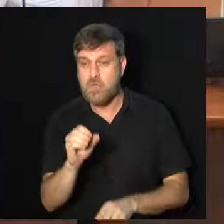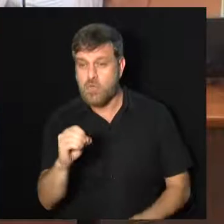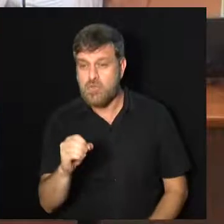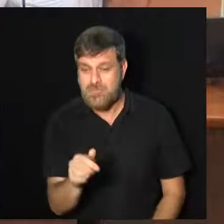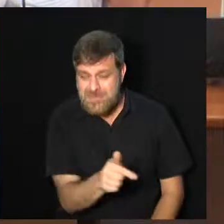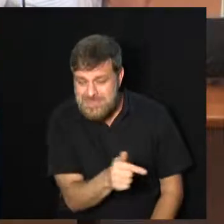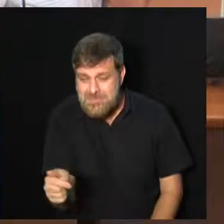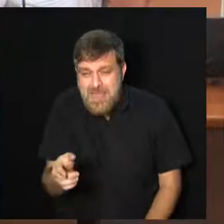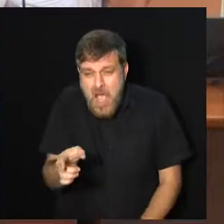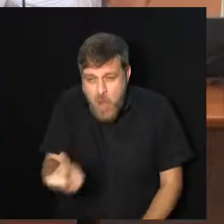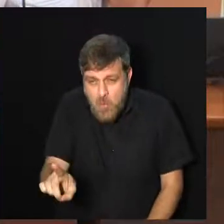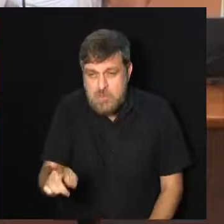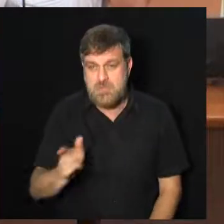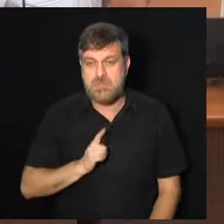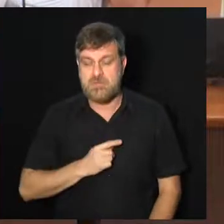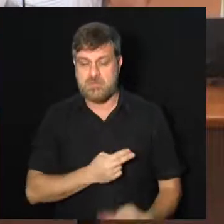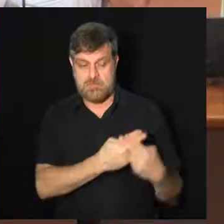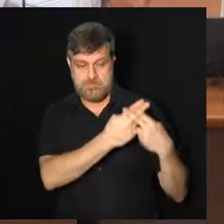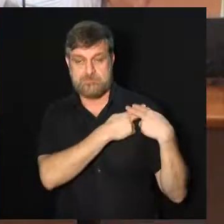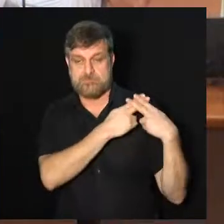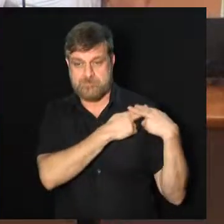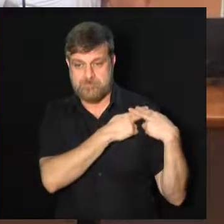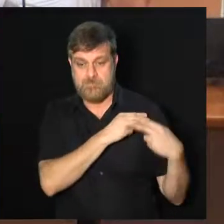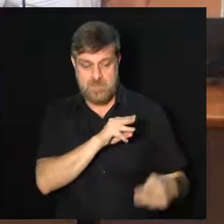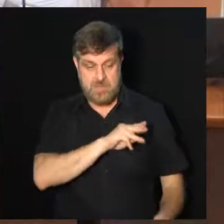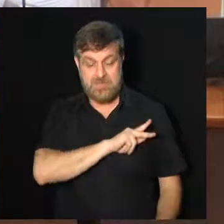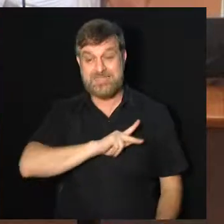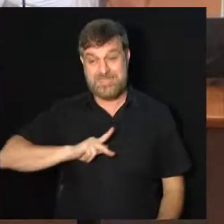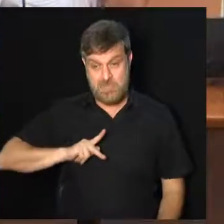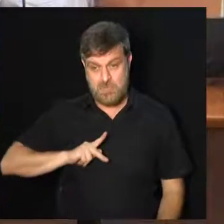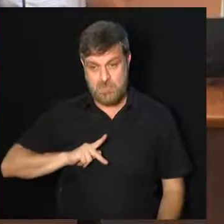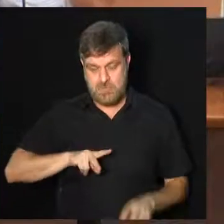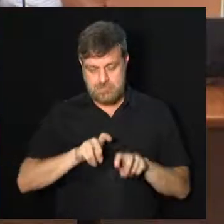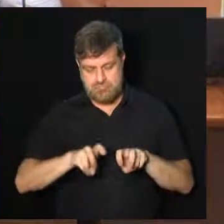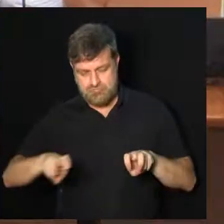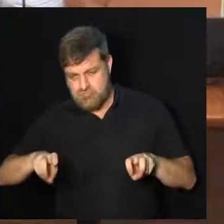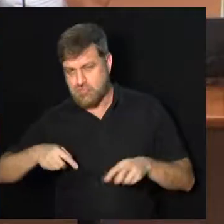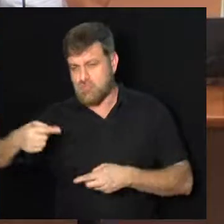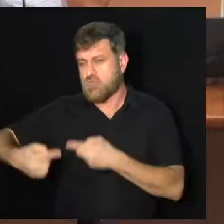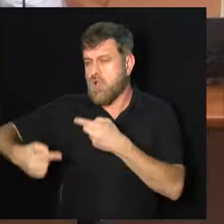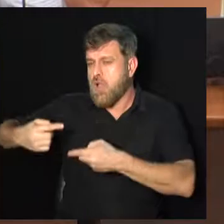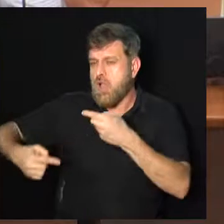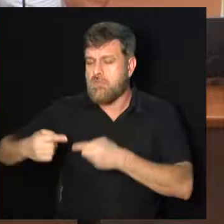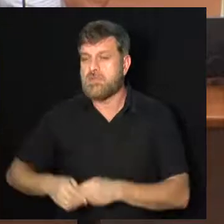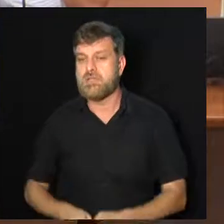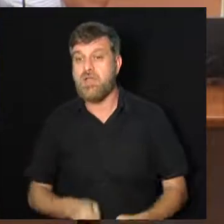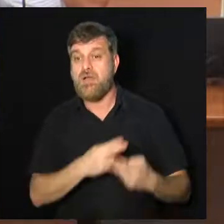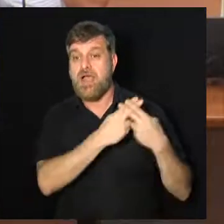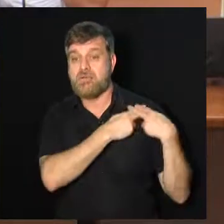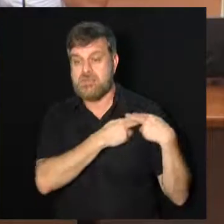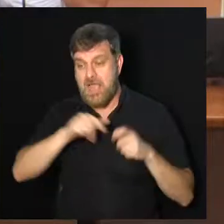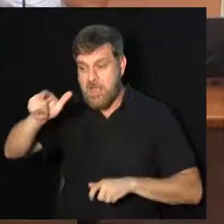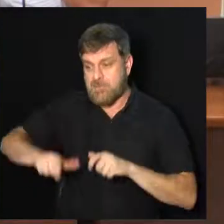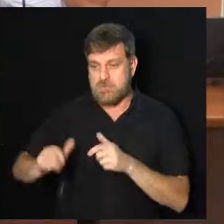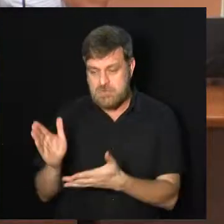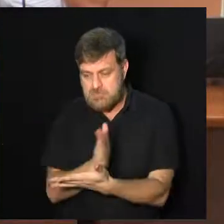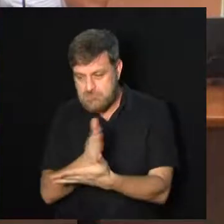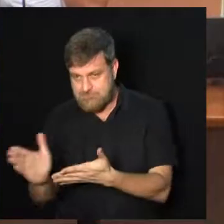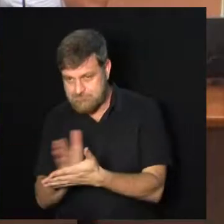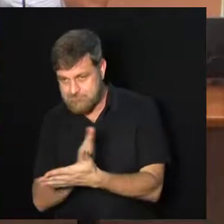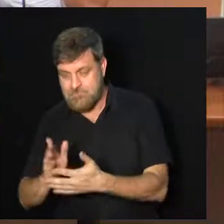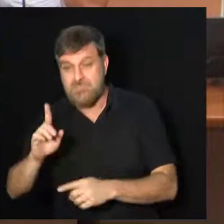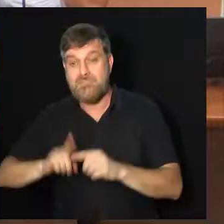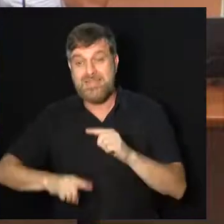a participação de representantes do Ministério Público, o evento debateu o papel dos catadores de recicláveis. Logo